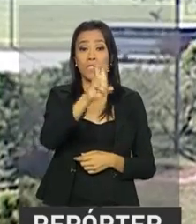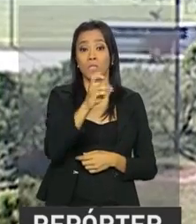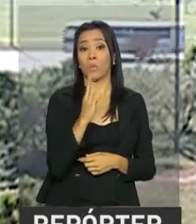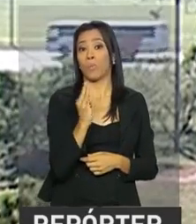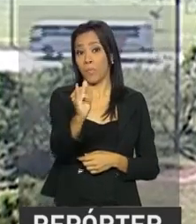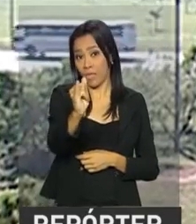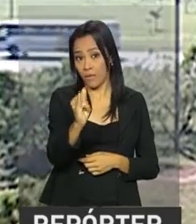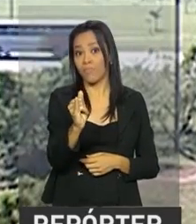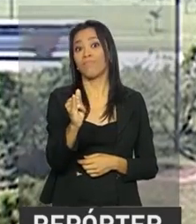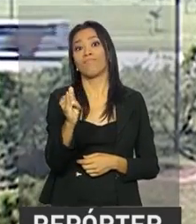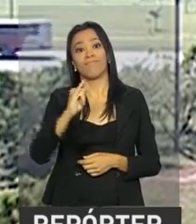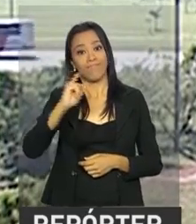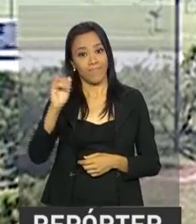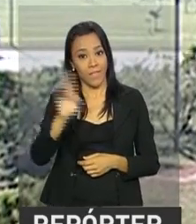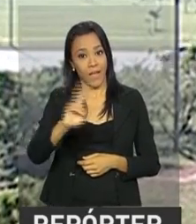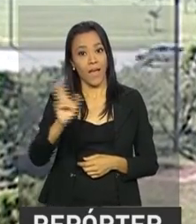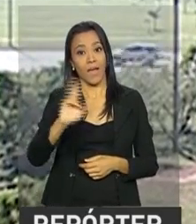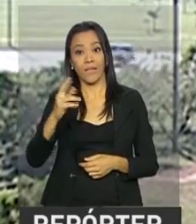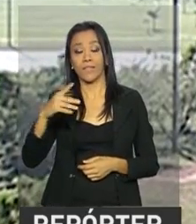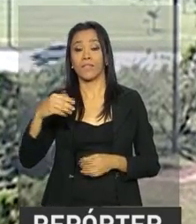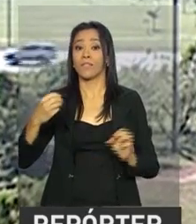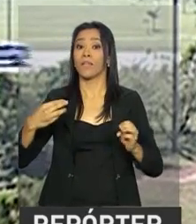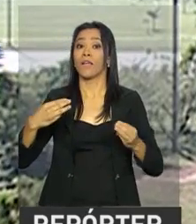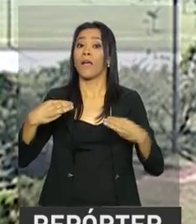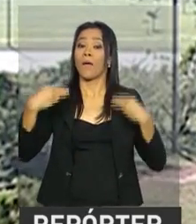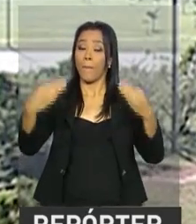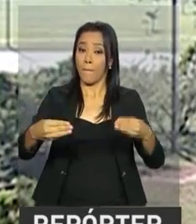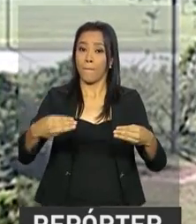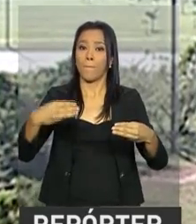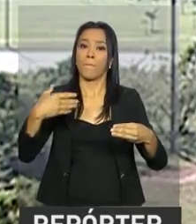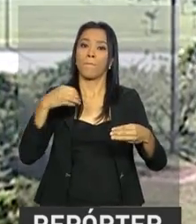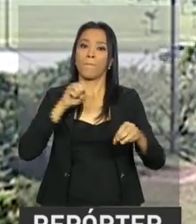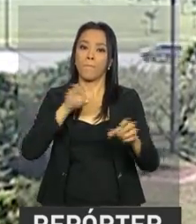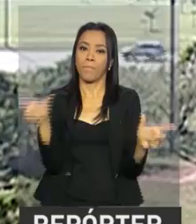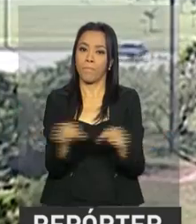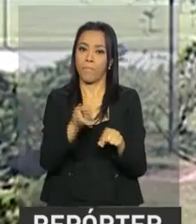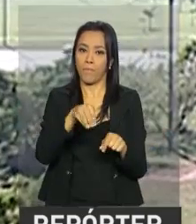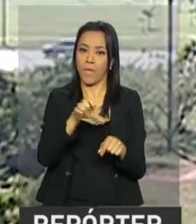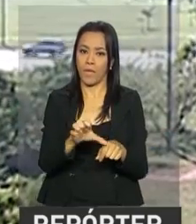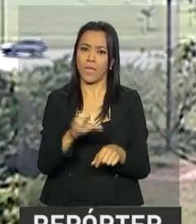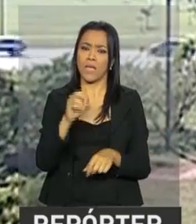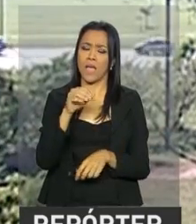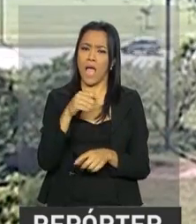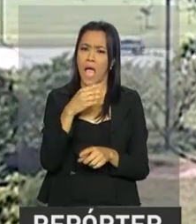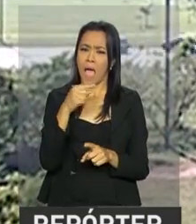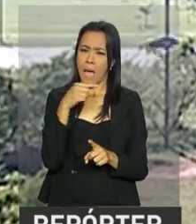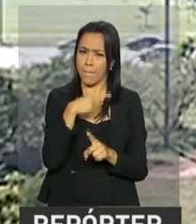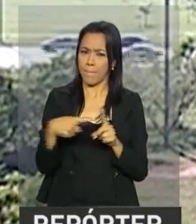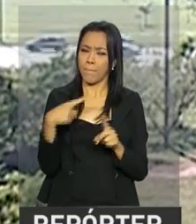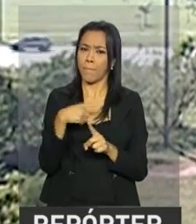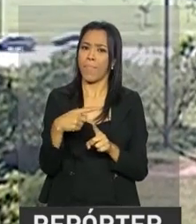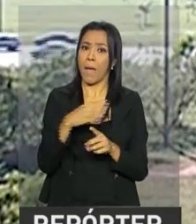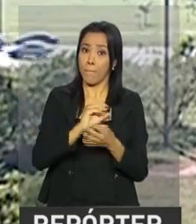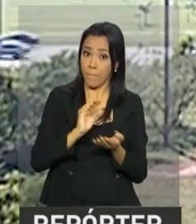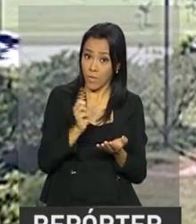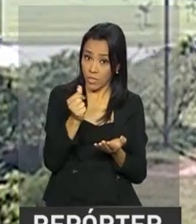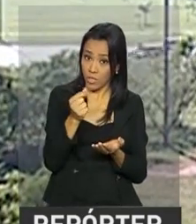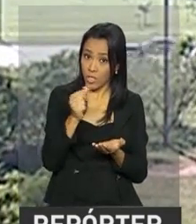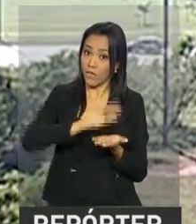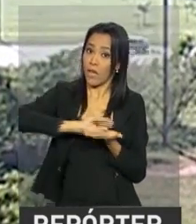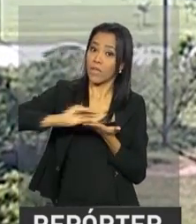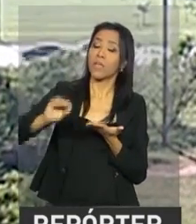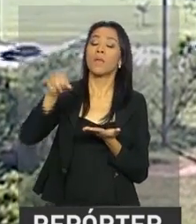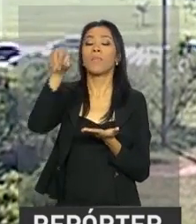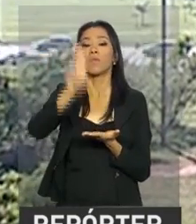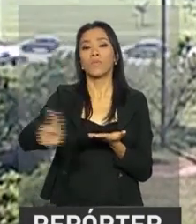reais ao MEC. Desse montante, 5 bilhões de reais, a maior parte vai para as universidades e